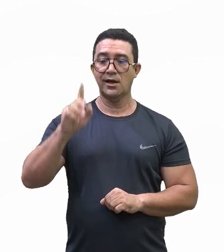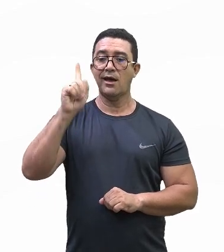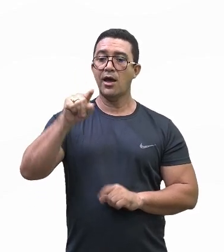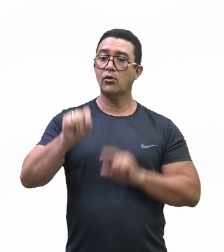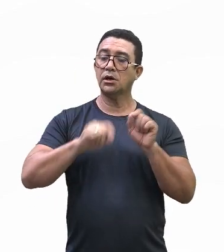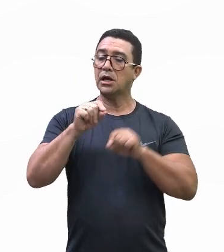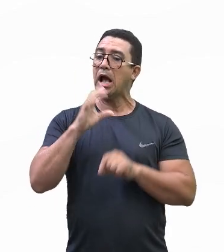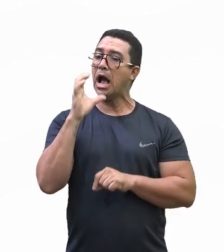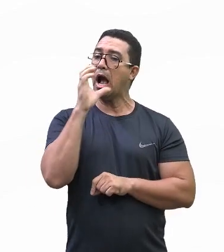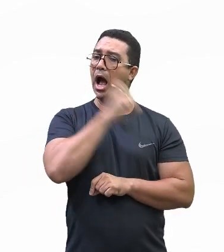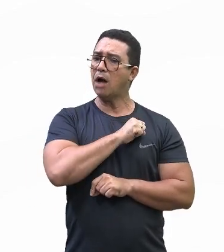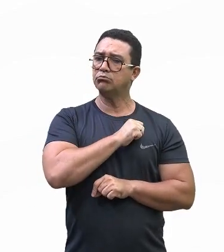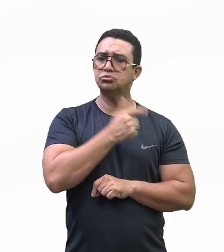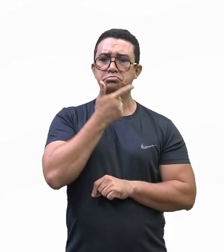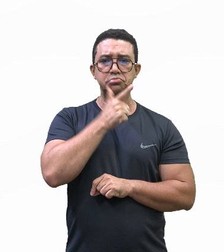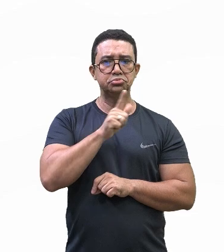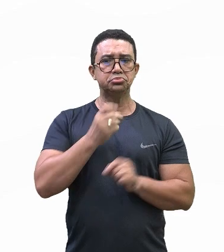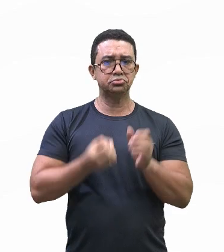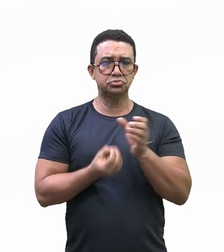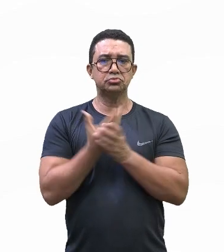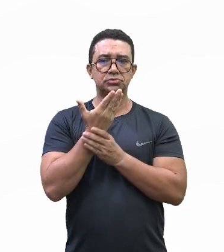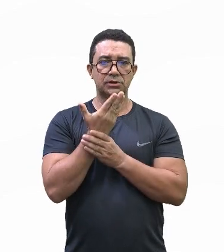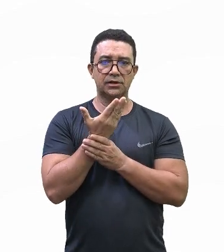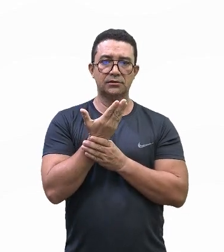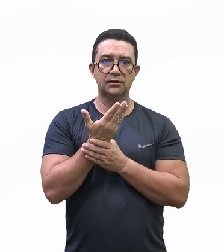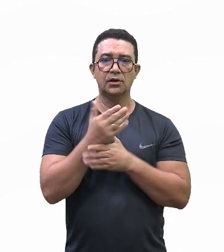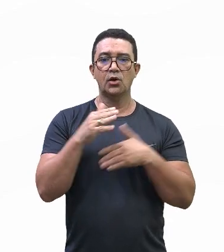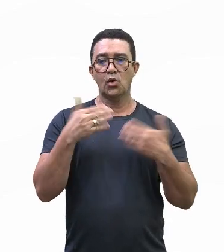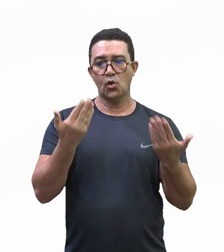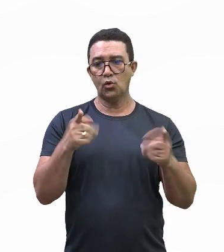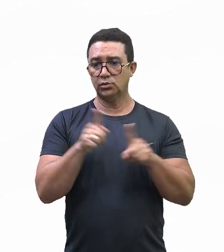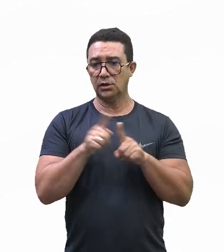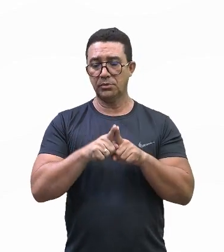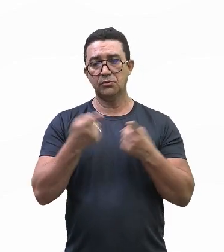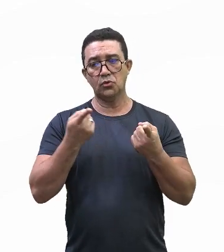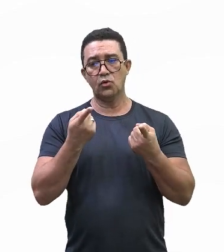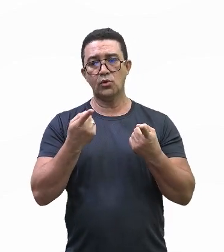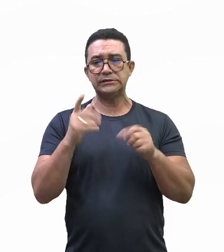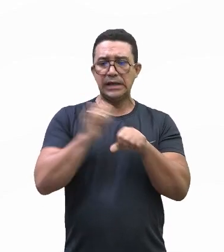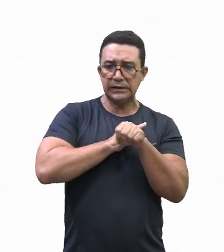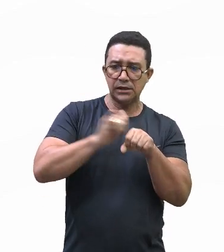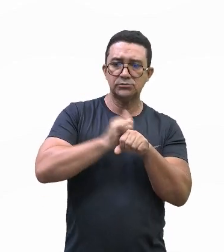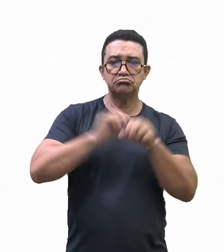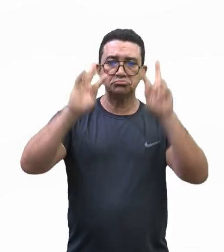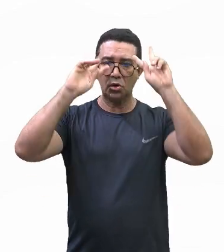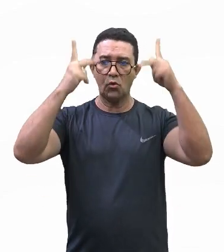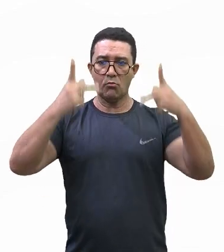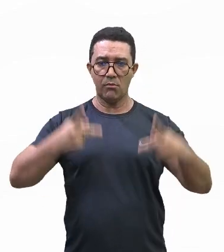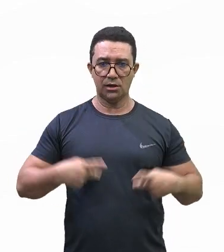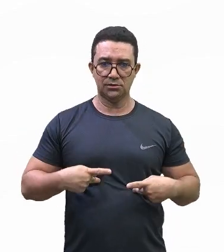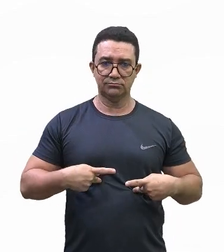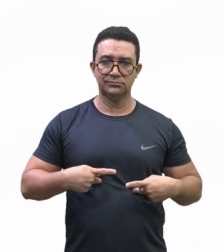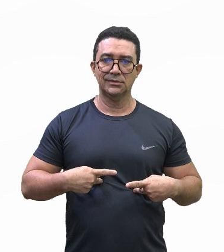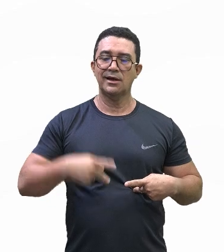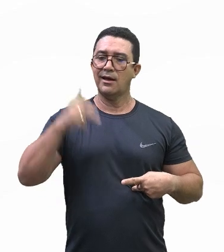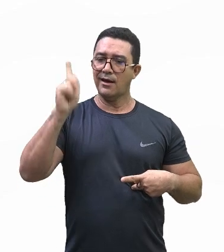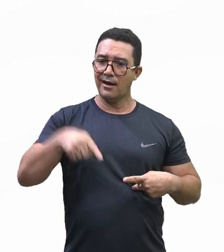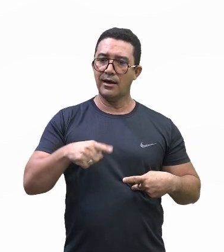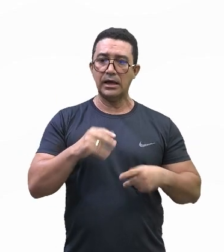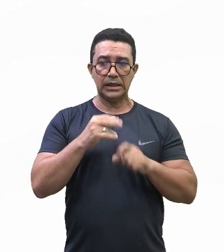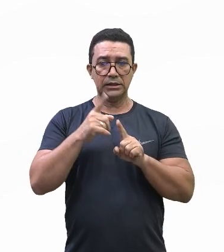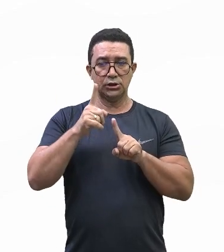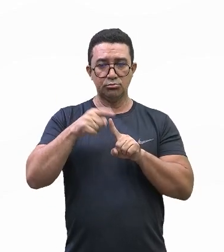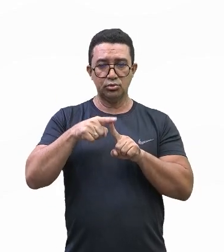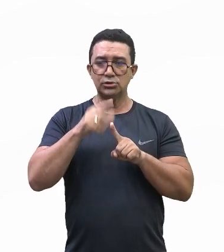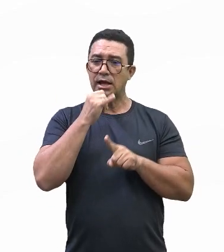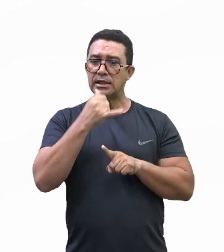regeneram espontaneamente ou através de intervenção humana. Elas são consideradas energias